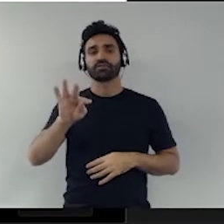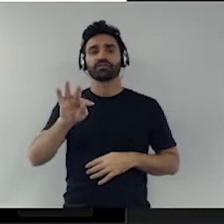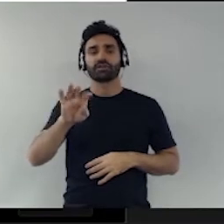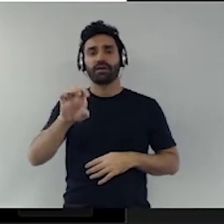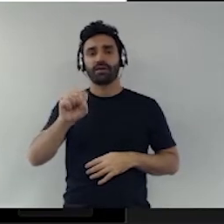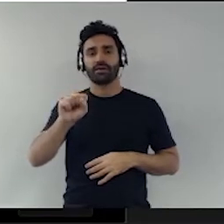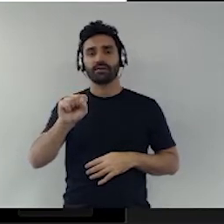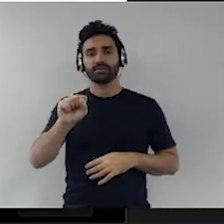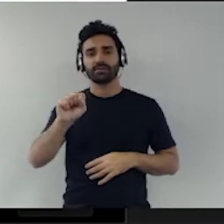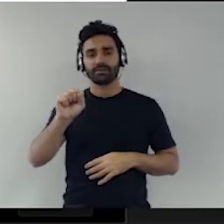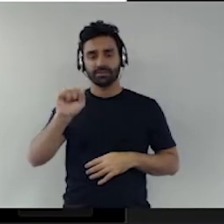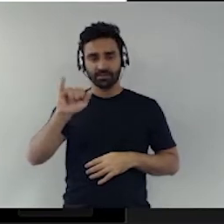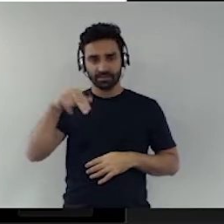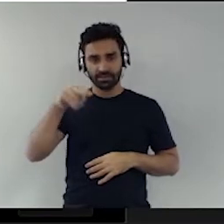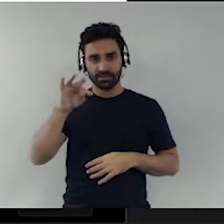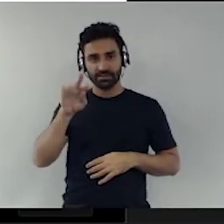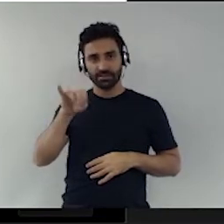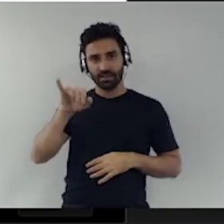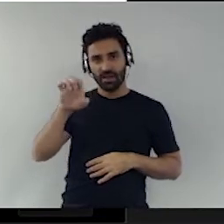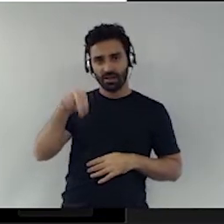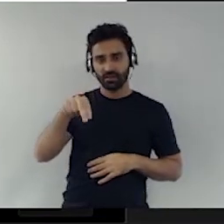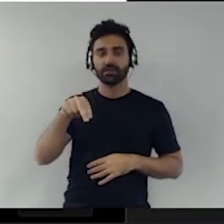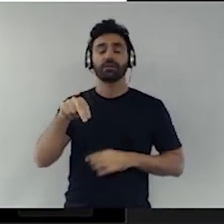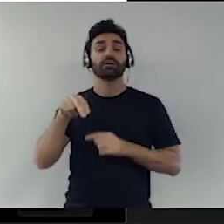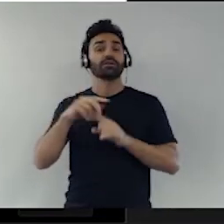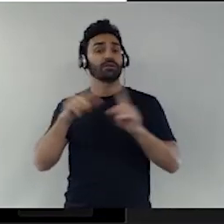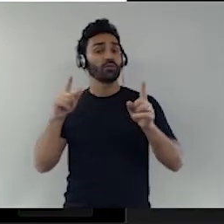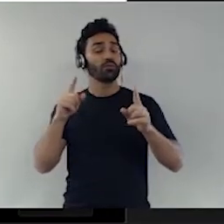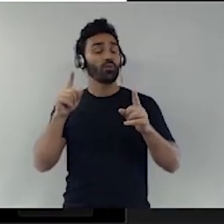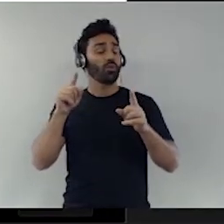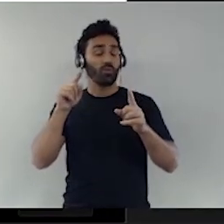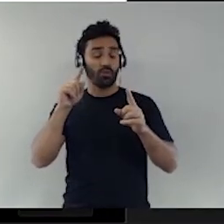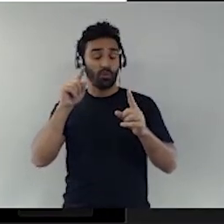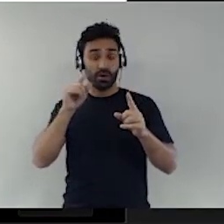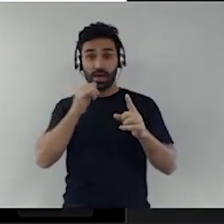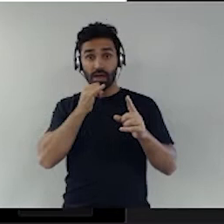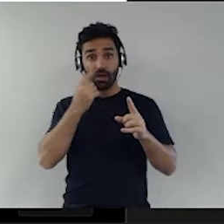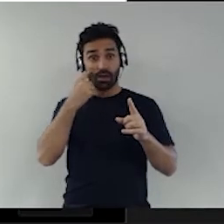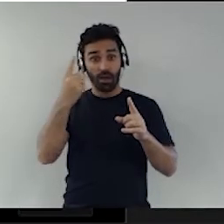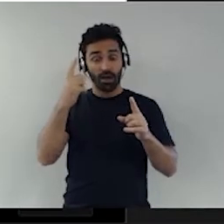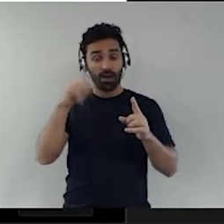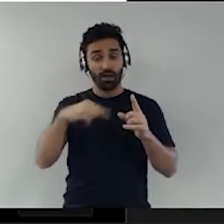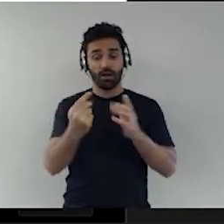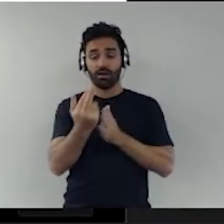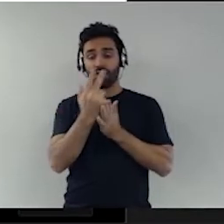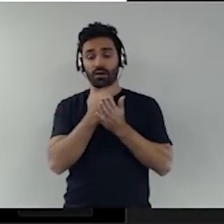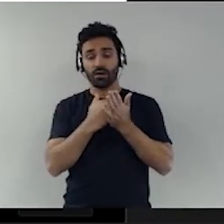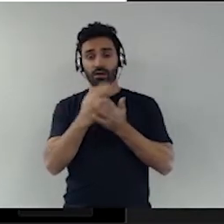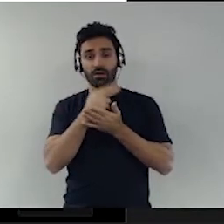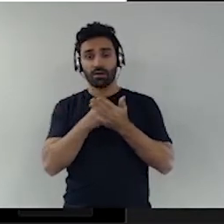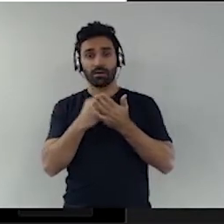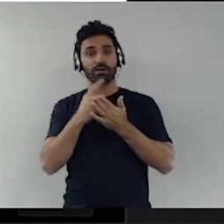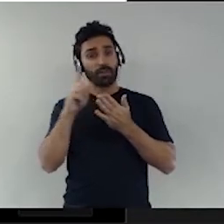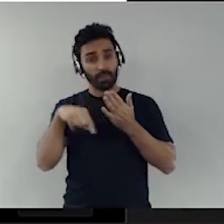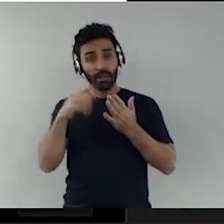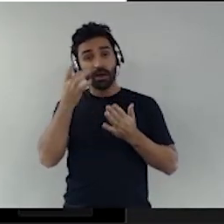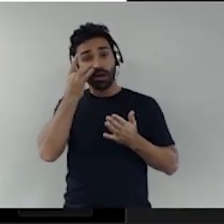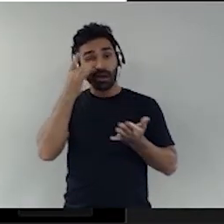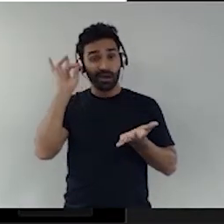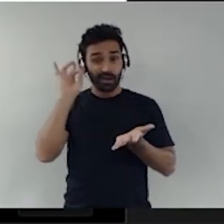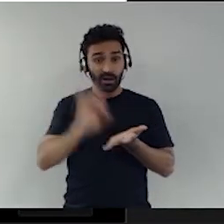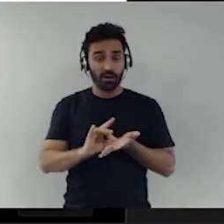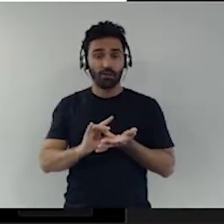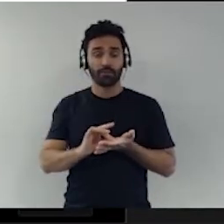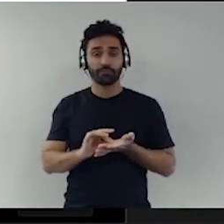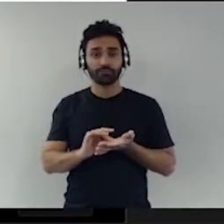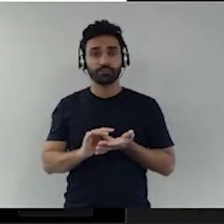uma observação que vale a pena observar aqui é que a gente... isso aqui é o gráfico de cima, é o medido real em